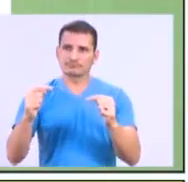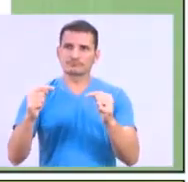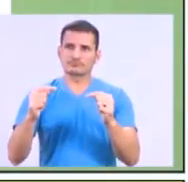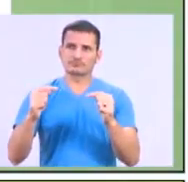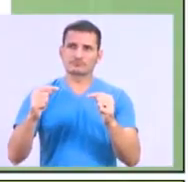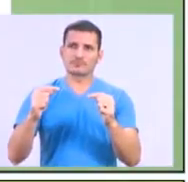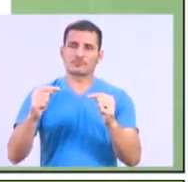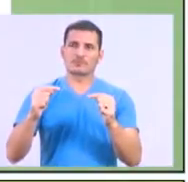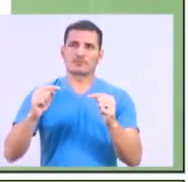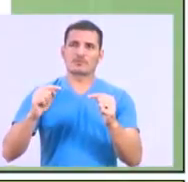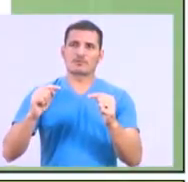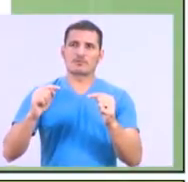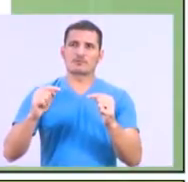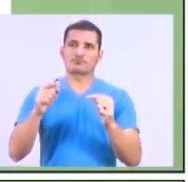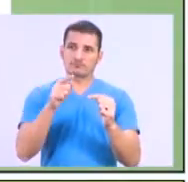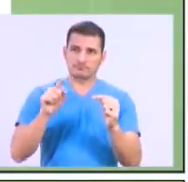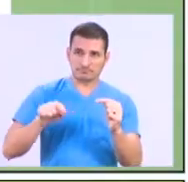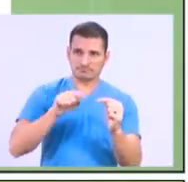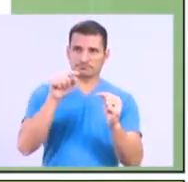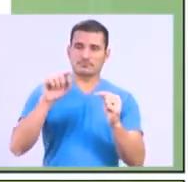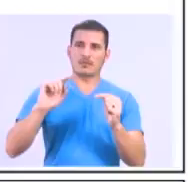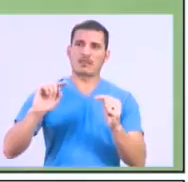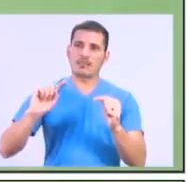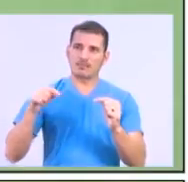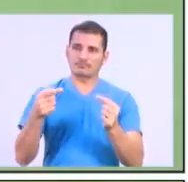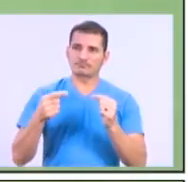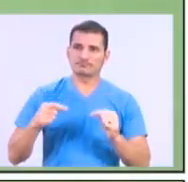e depois testa, no final.